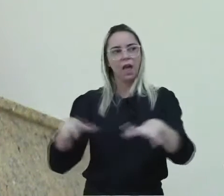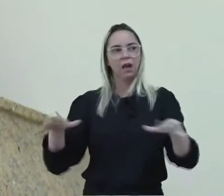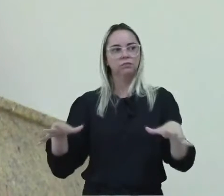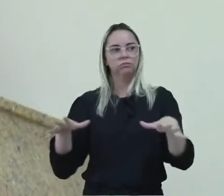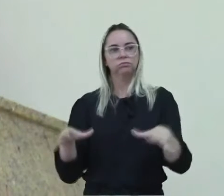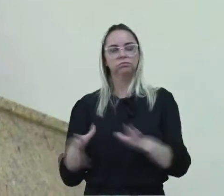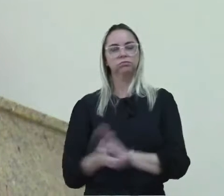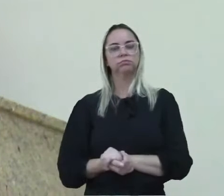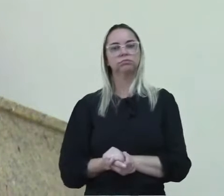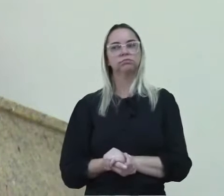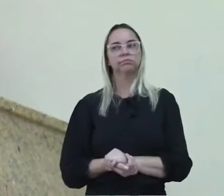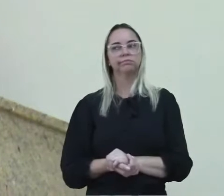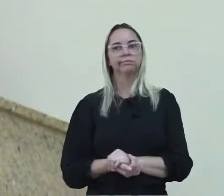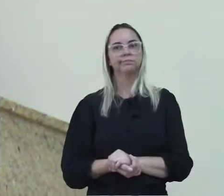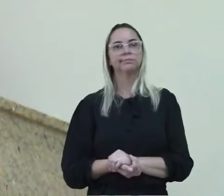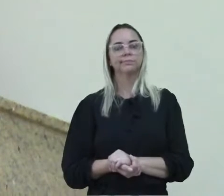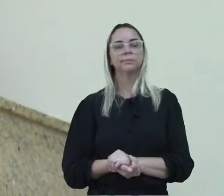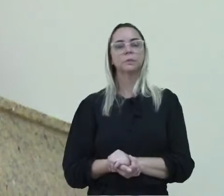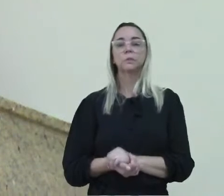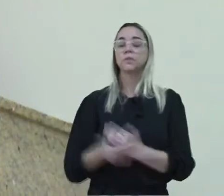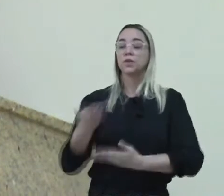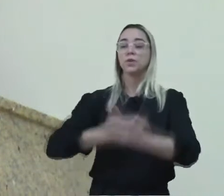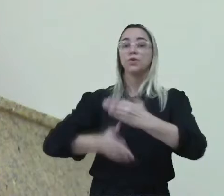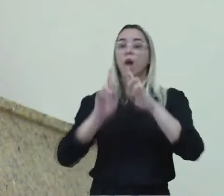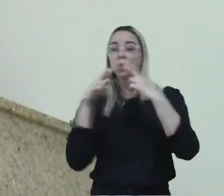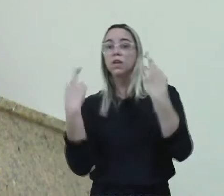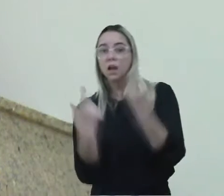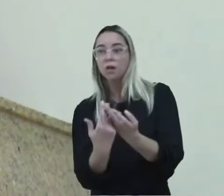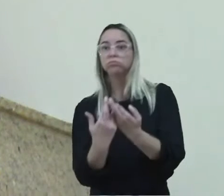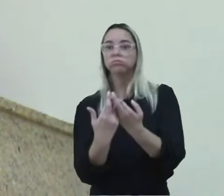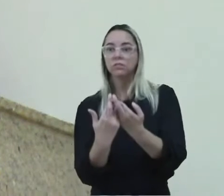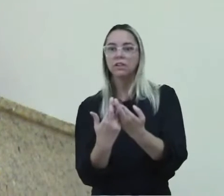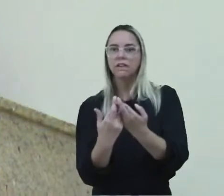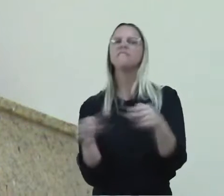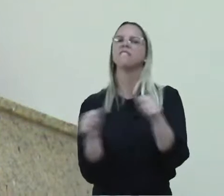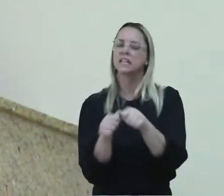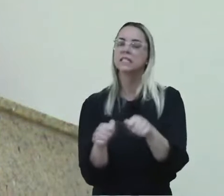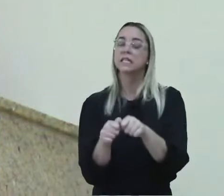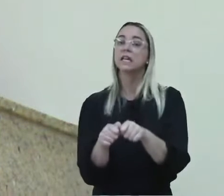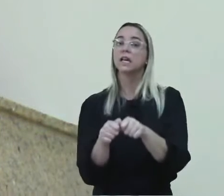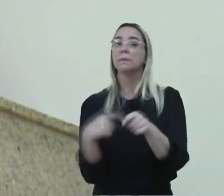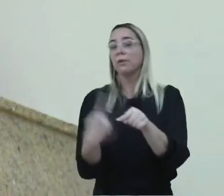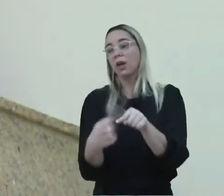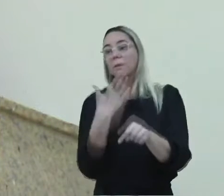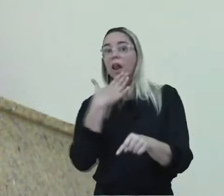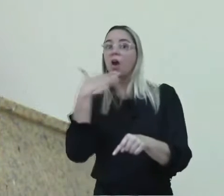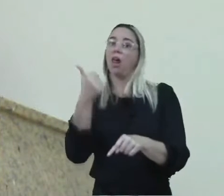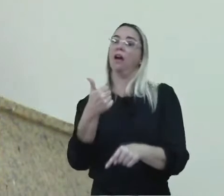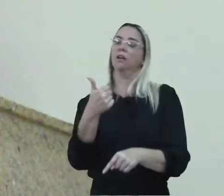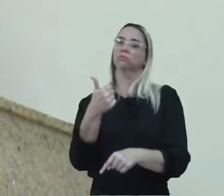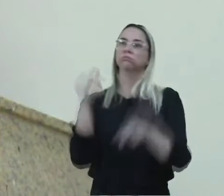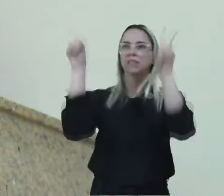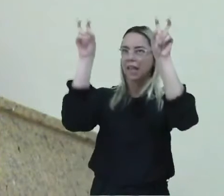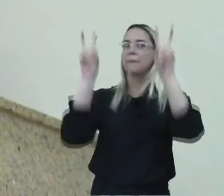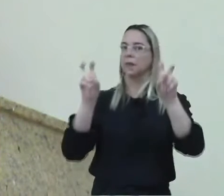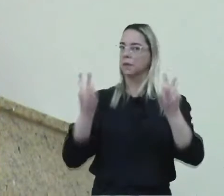essa visão de estar convocando essa audiência para debater essas questões, para que melhore esses atendimentos, que